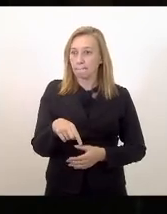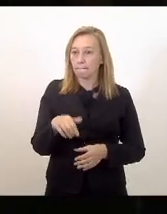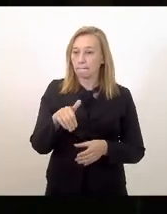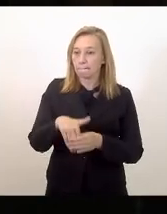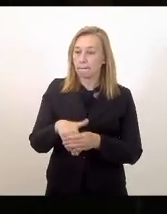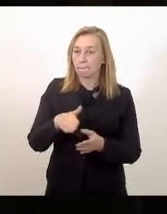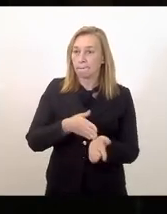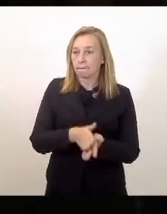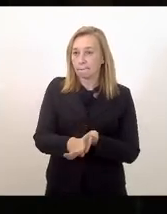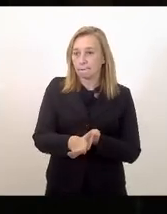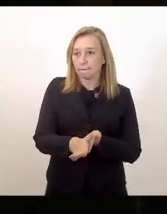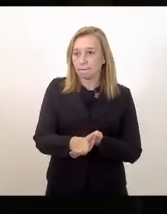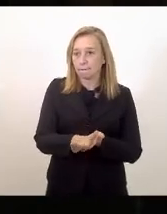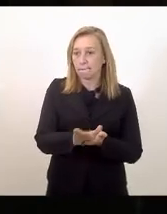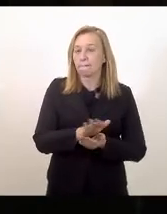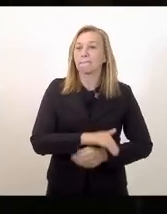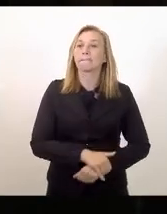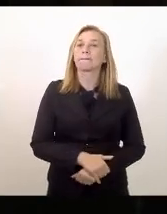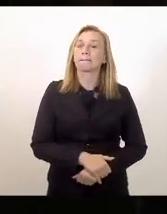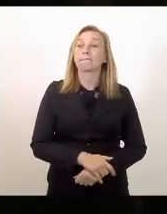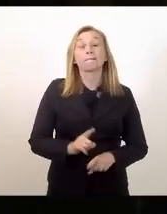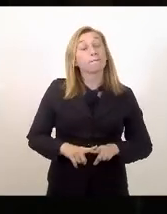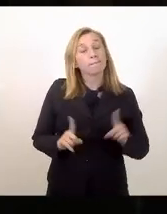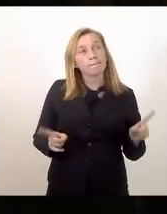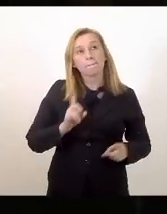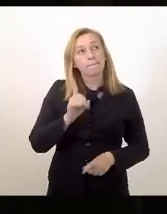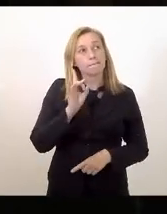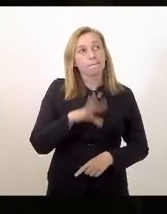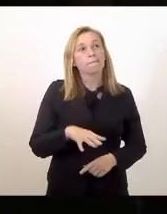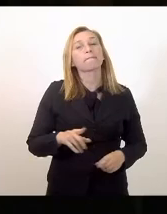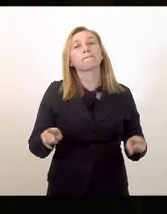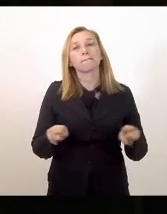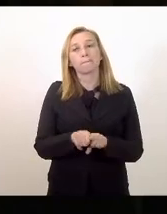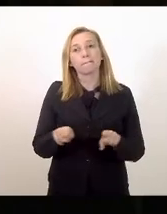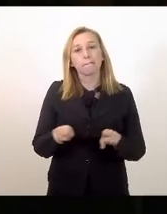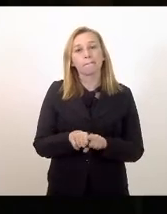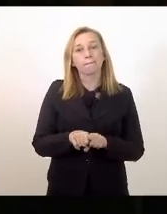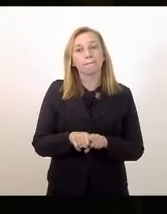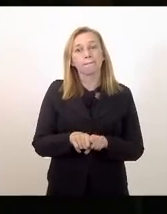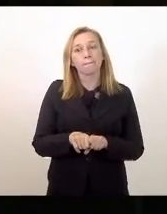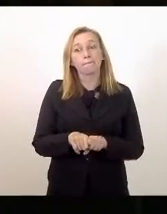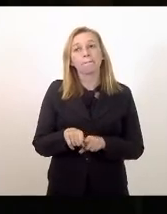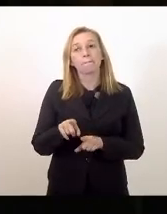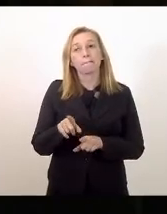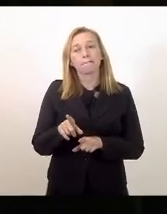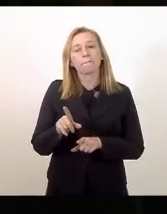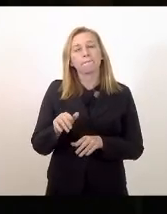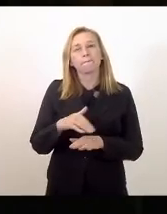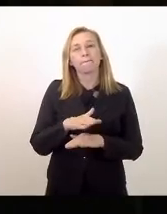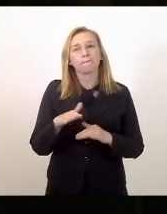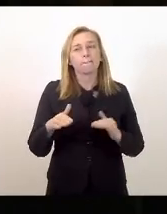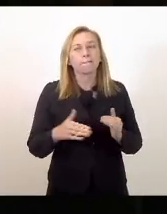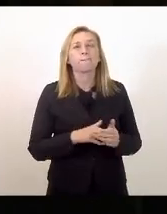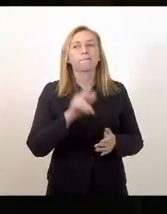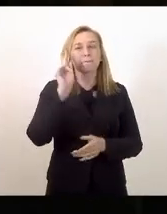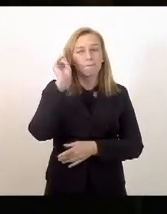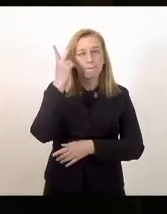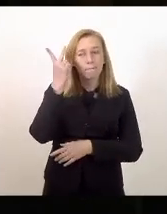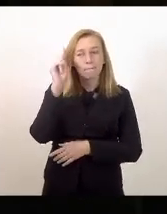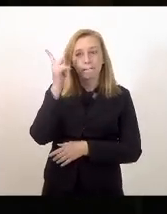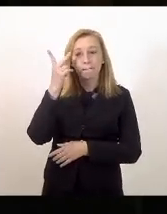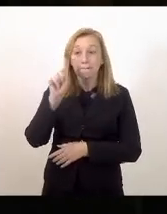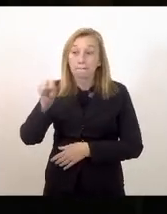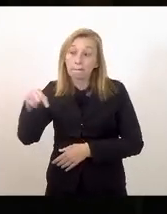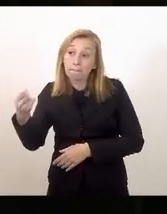do voto impresso. Mas não só isso, ao mesmo tempo, tinha ali toda a história do